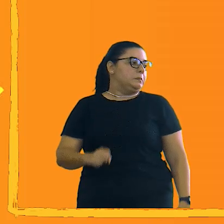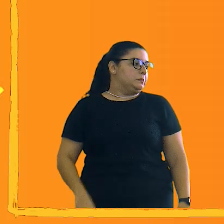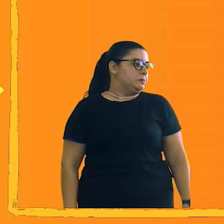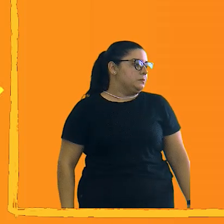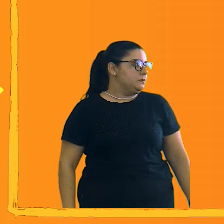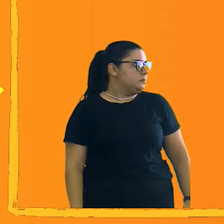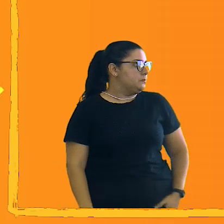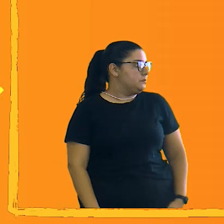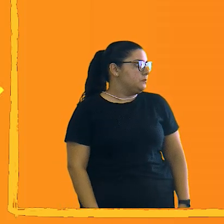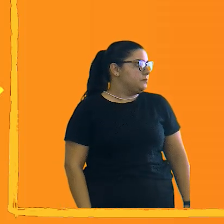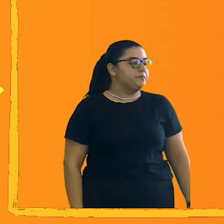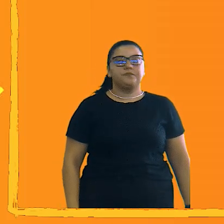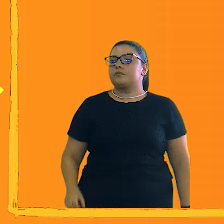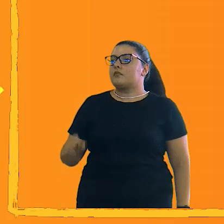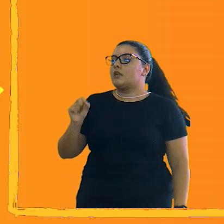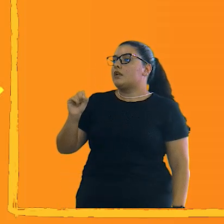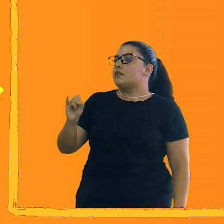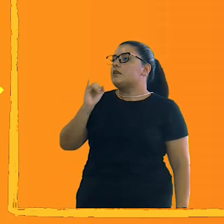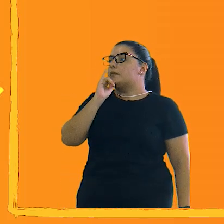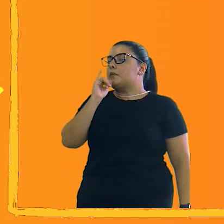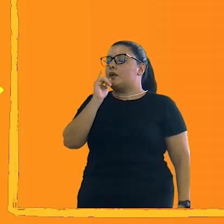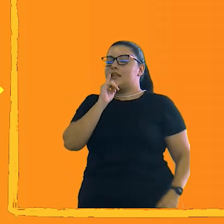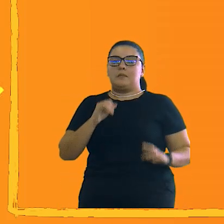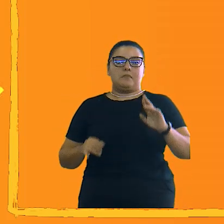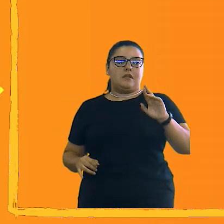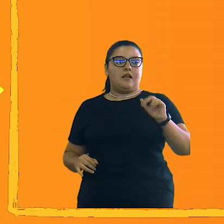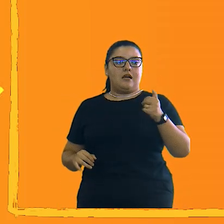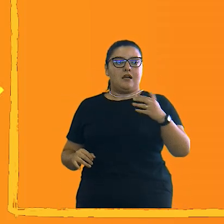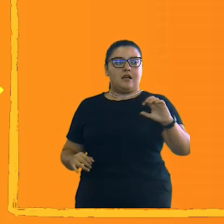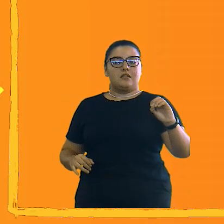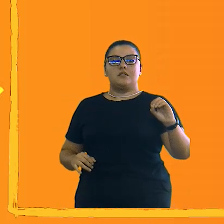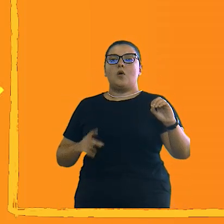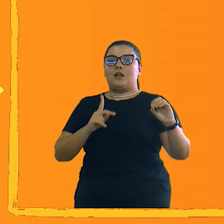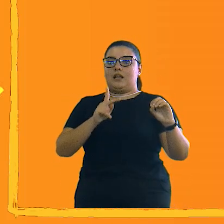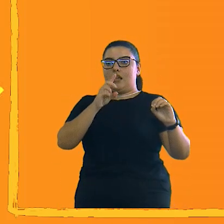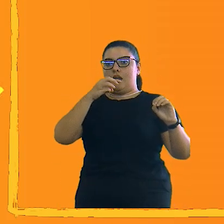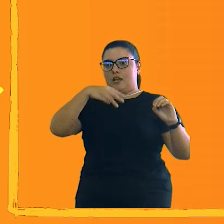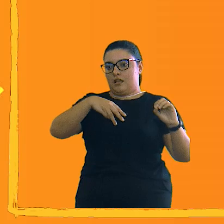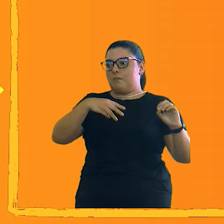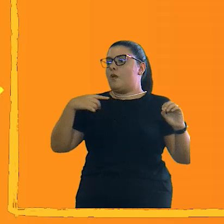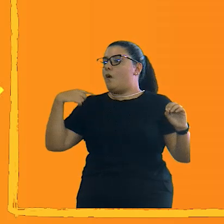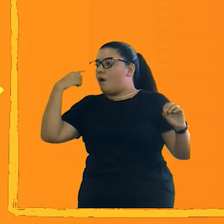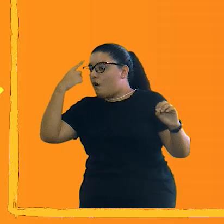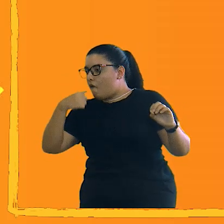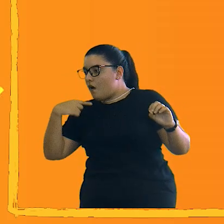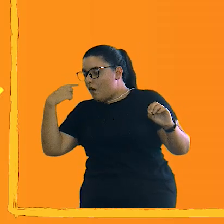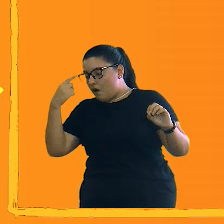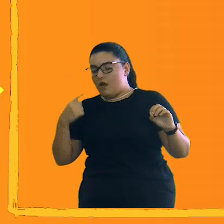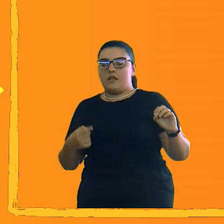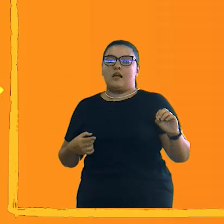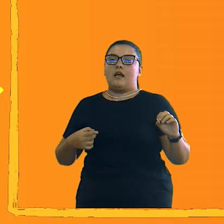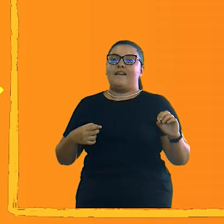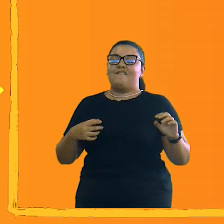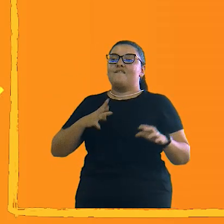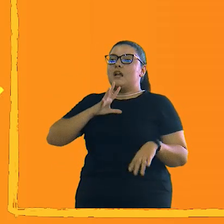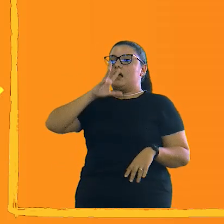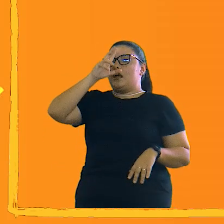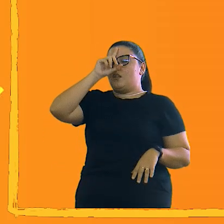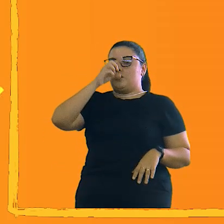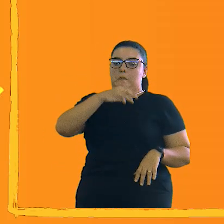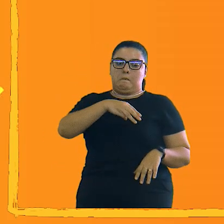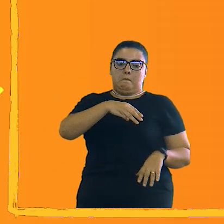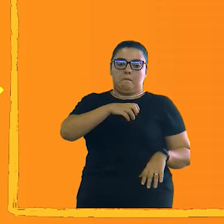segundo quando eu faço uma razão entre quilômetro e hora velocidade média